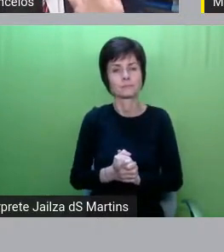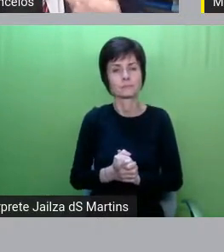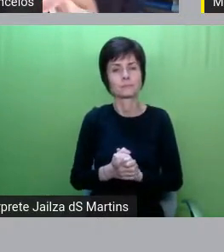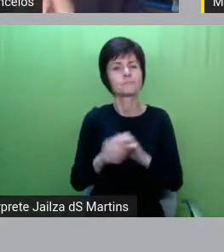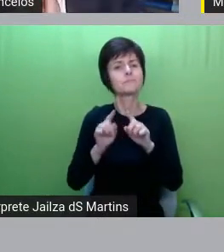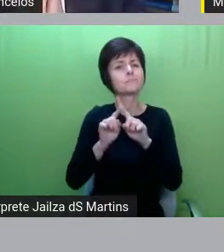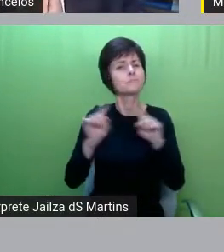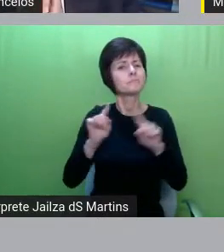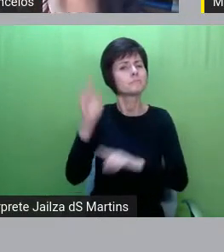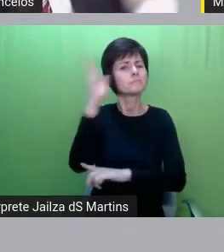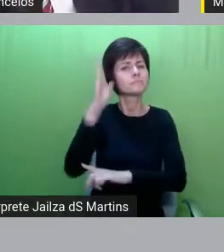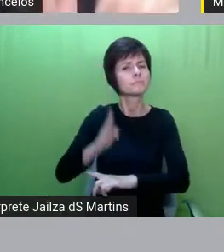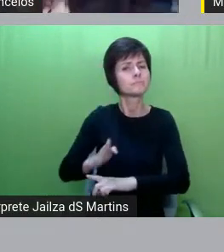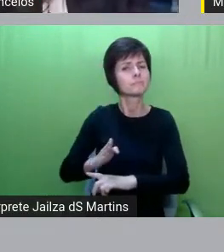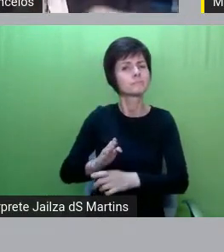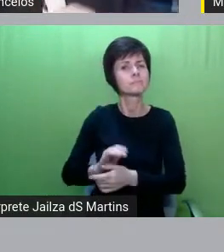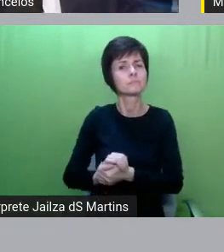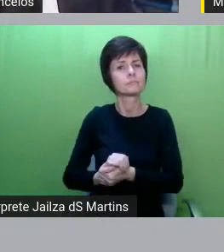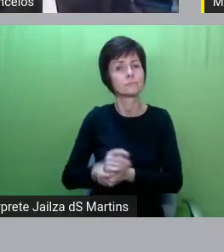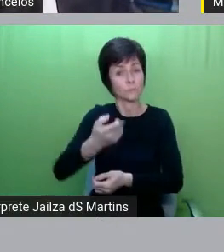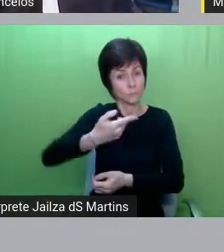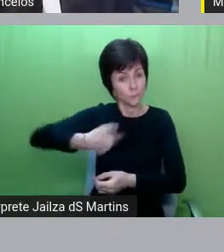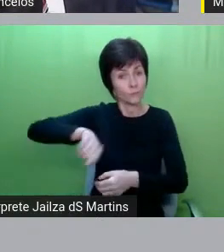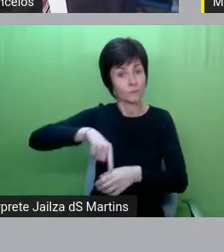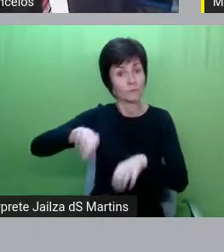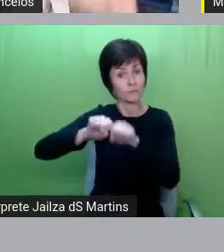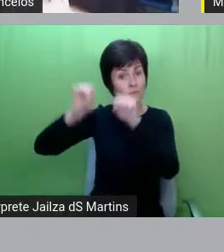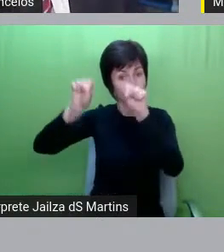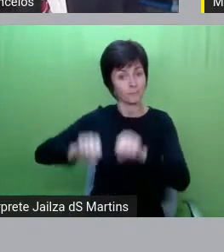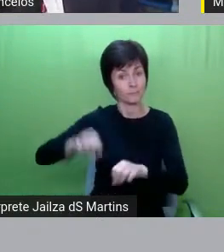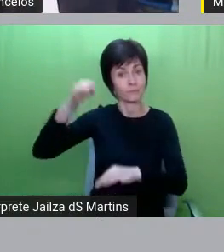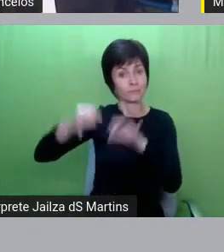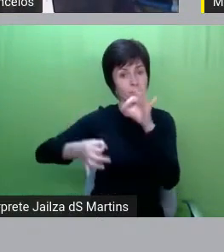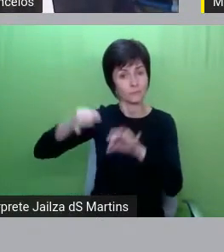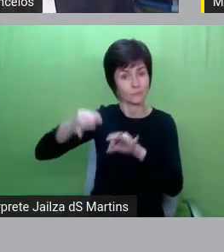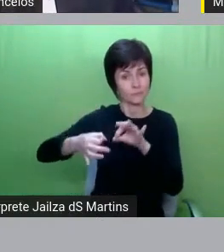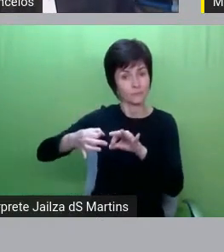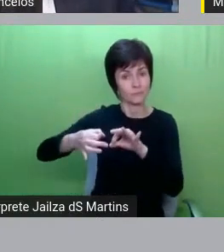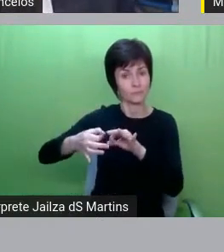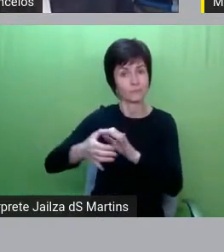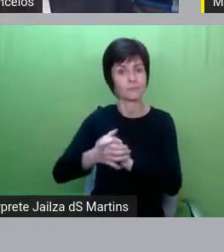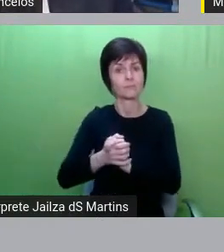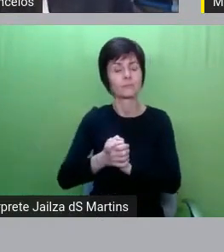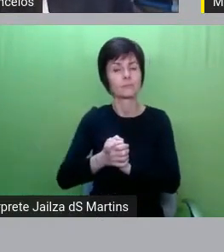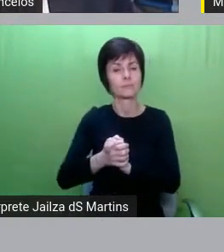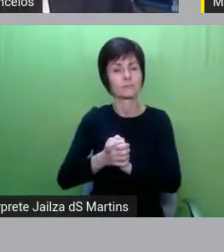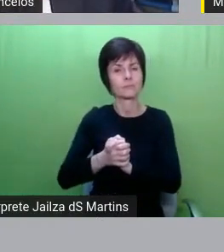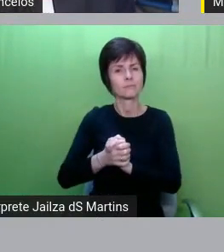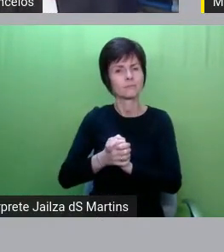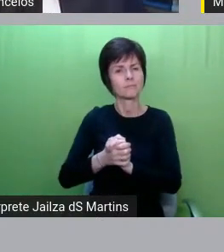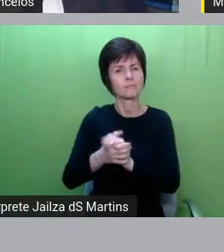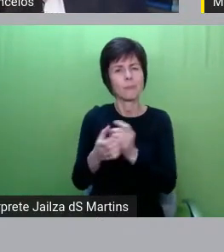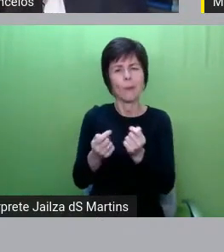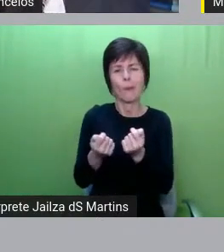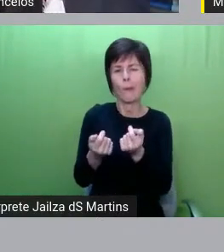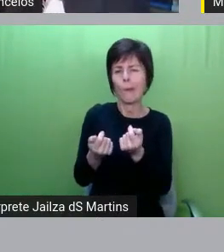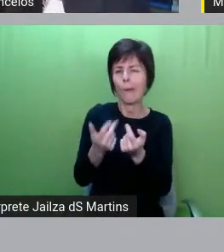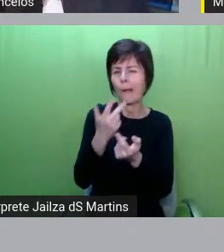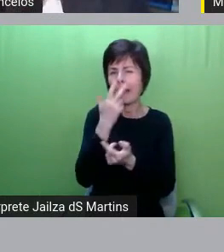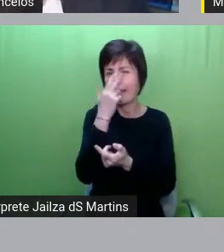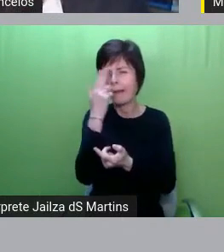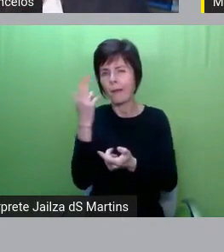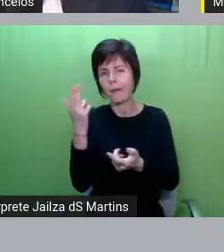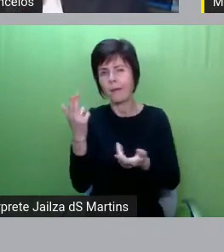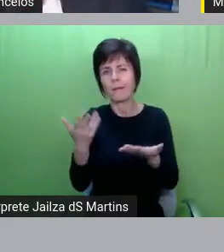Mas o Brasil, nosso sistema jurídico, capturado, caminha